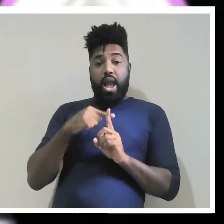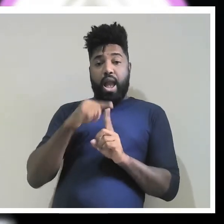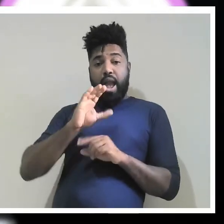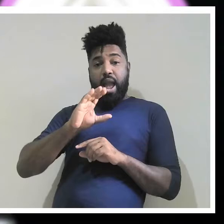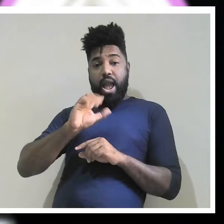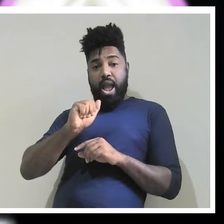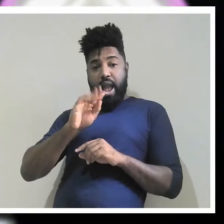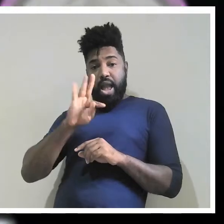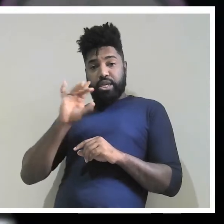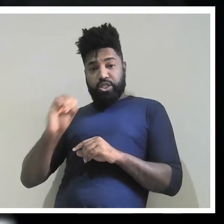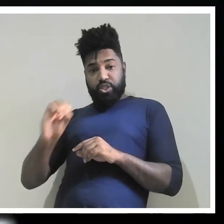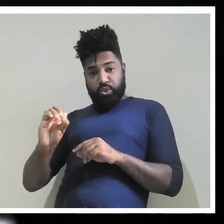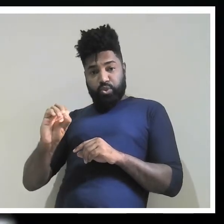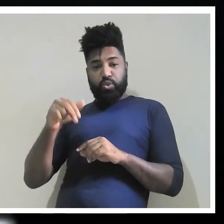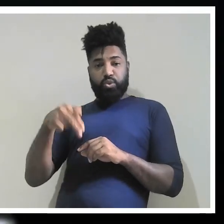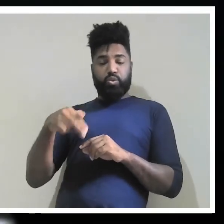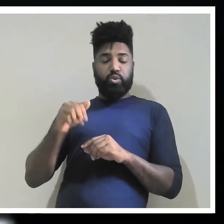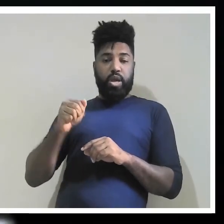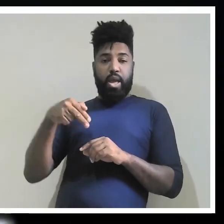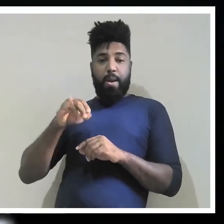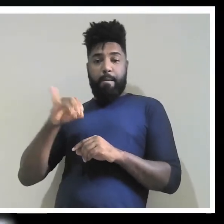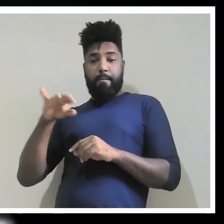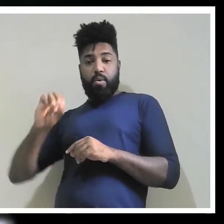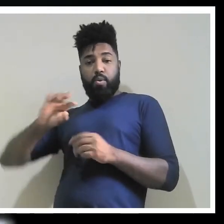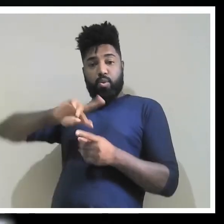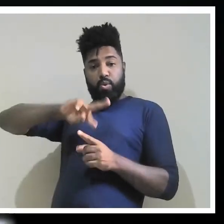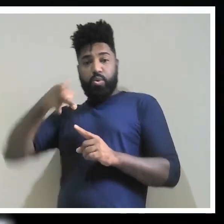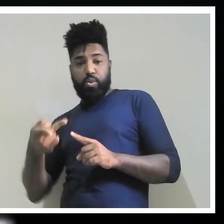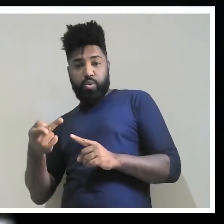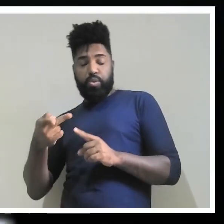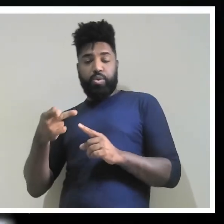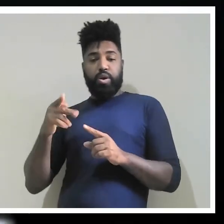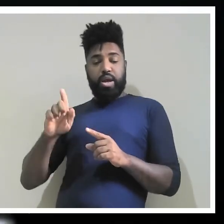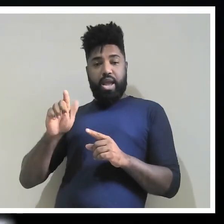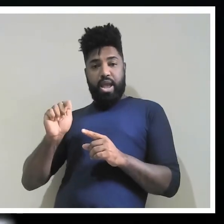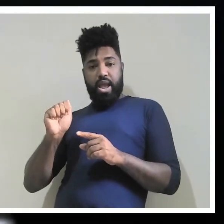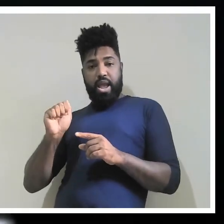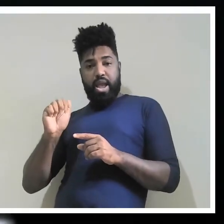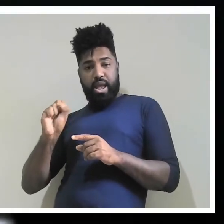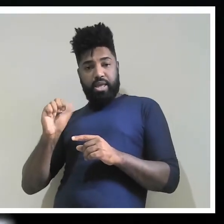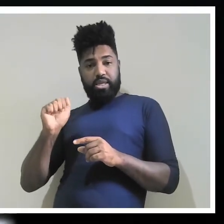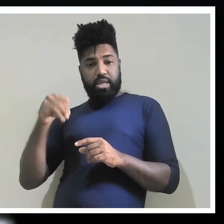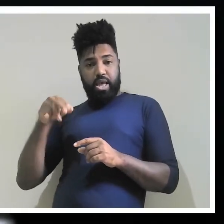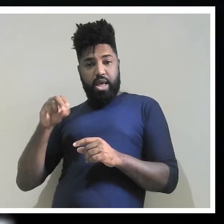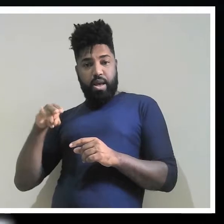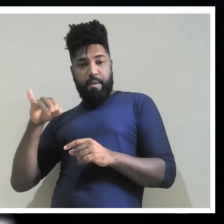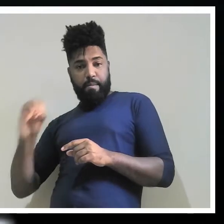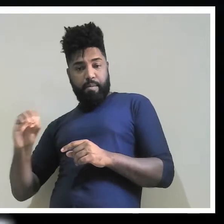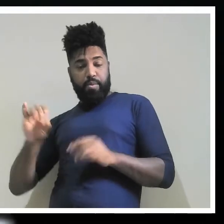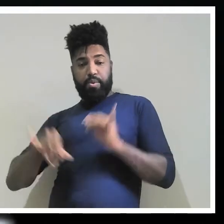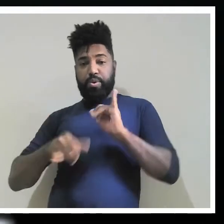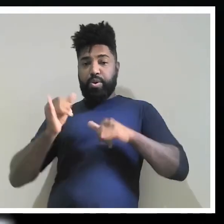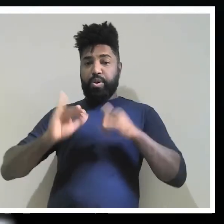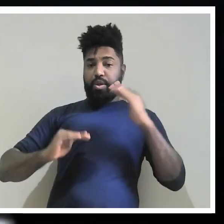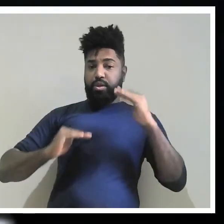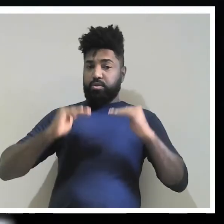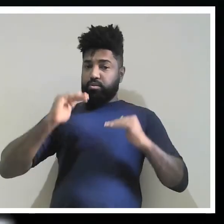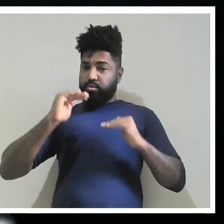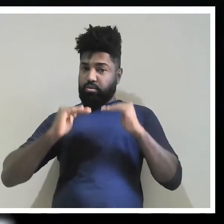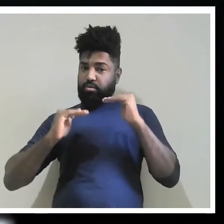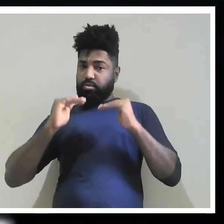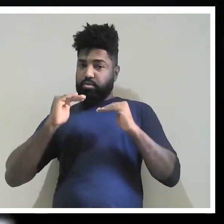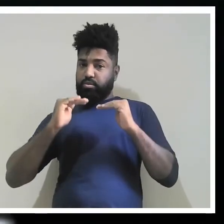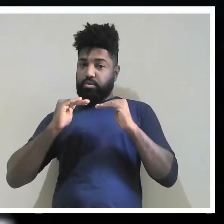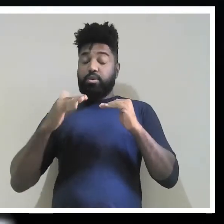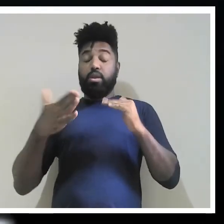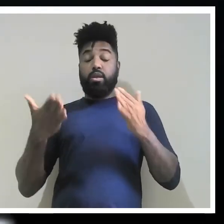convertendo para o gás amônia, porque afinal de contas isso é um equilíbrio químico, mas eu vou te falar para não ficar tão focado nessa equação, porque mesmo assim